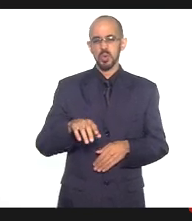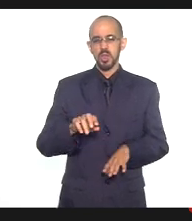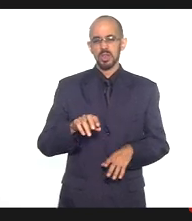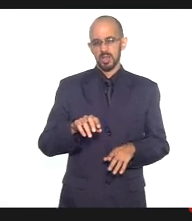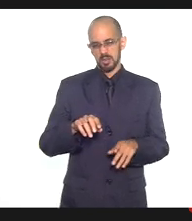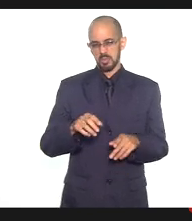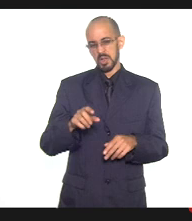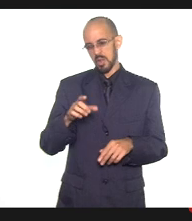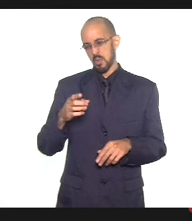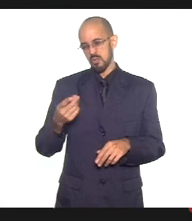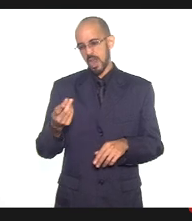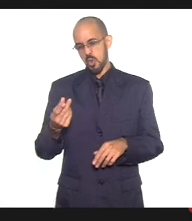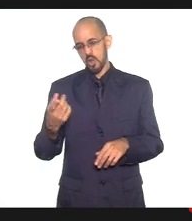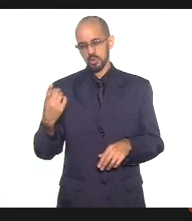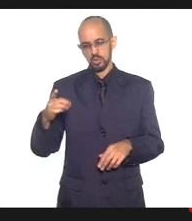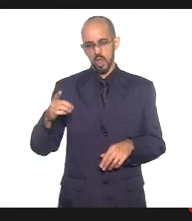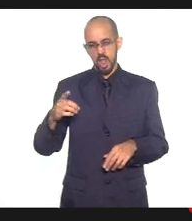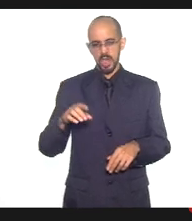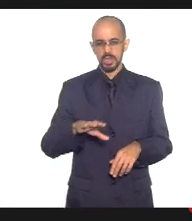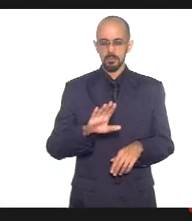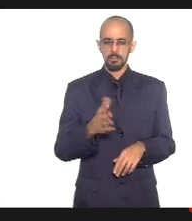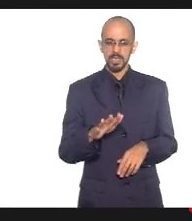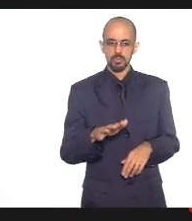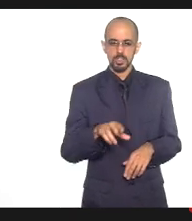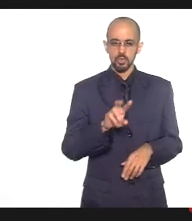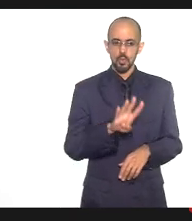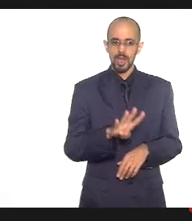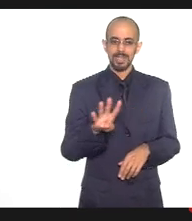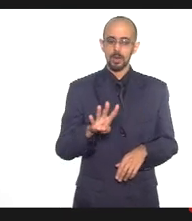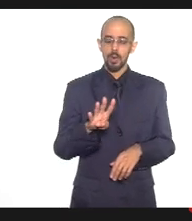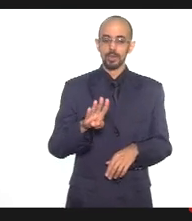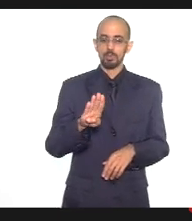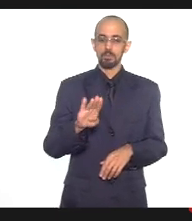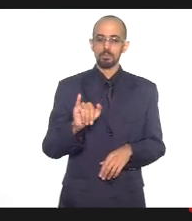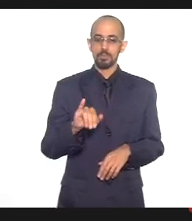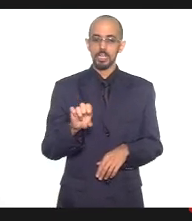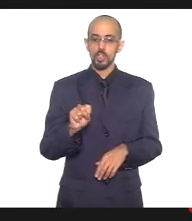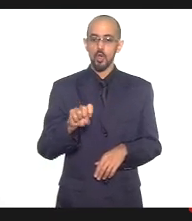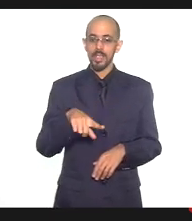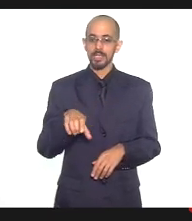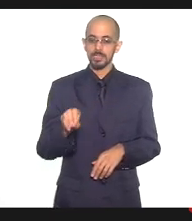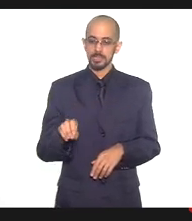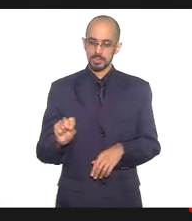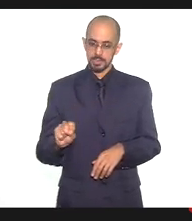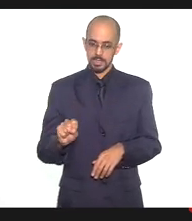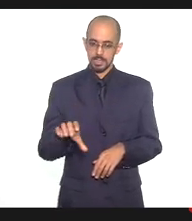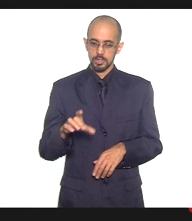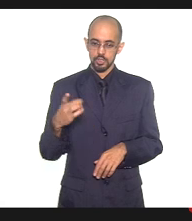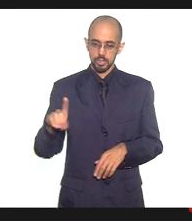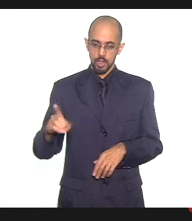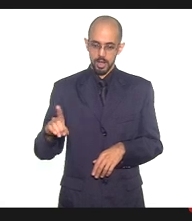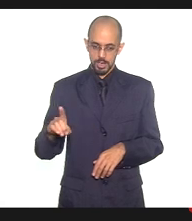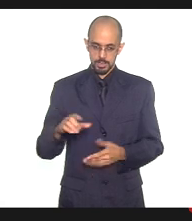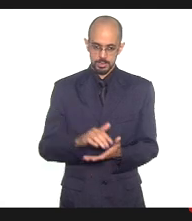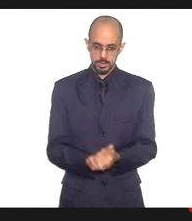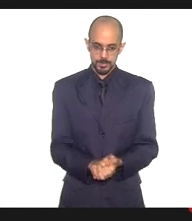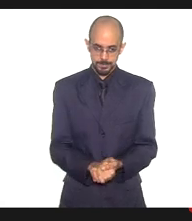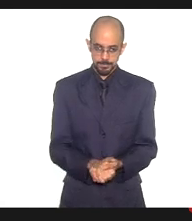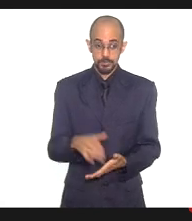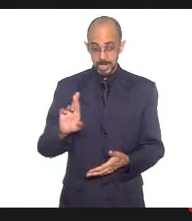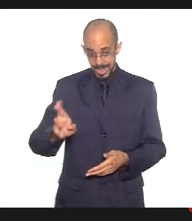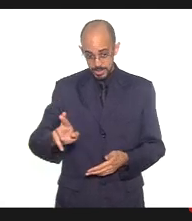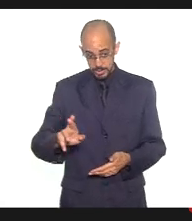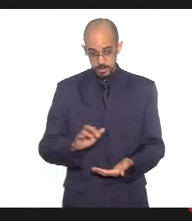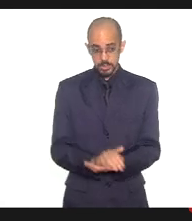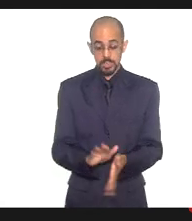R$44 bilhões por ano. E eu queria assegurar aqui a CPI, aos membros dessa casa, que com certeza todos os